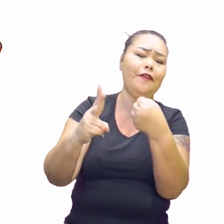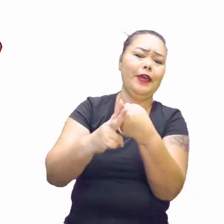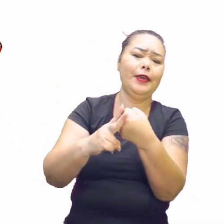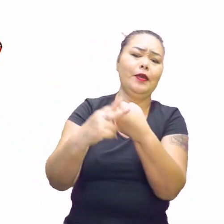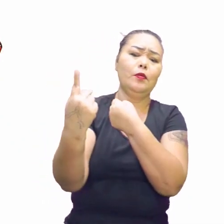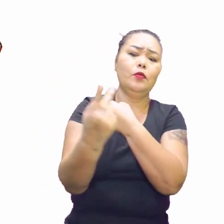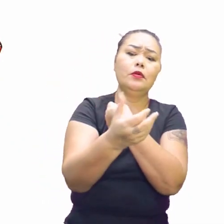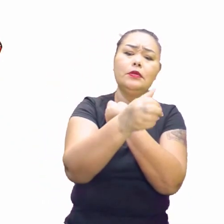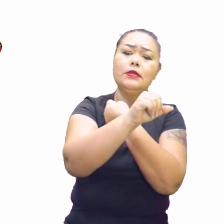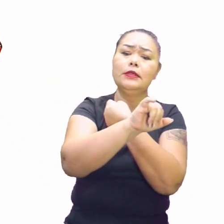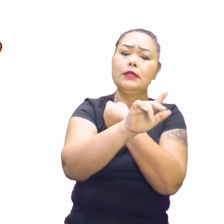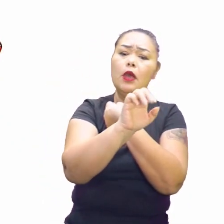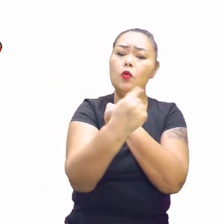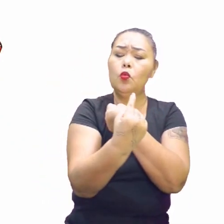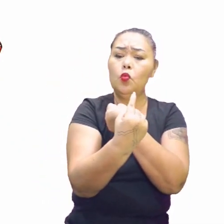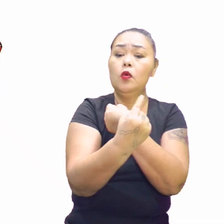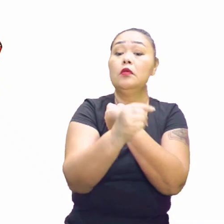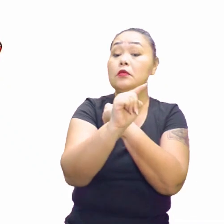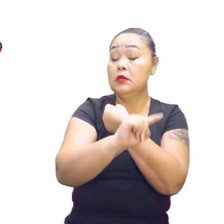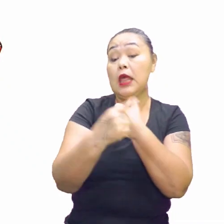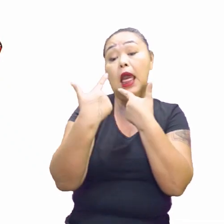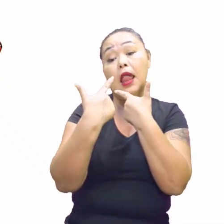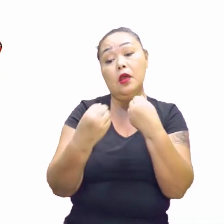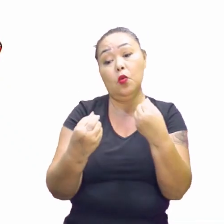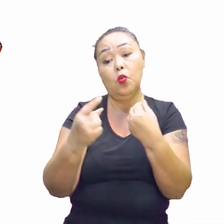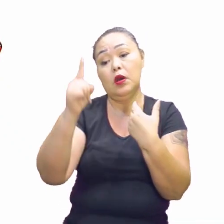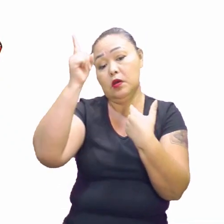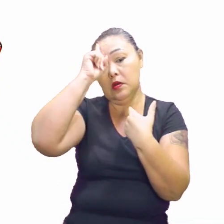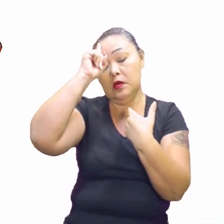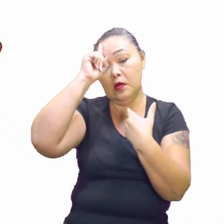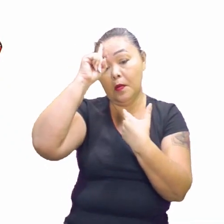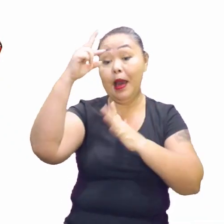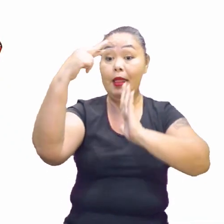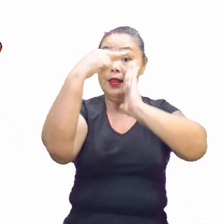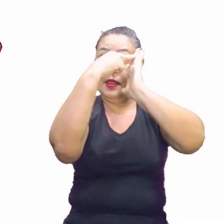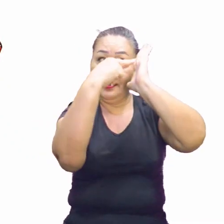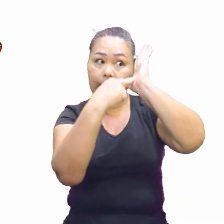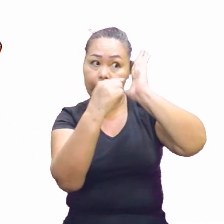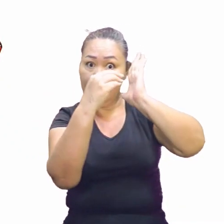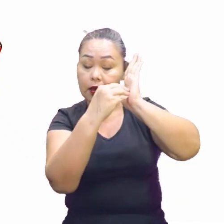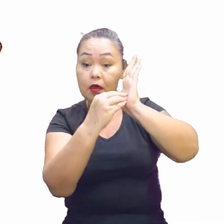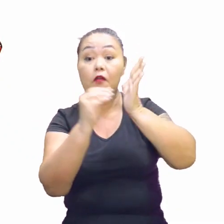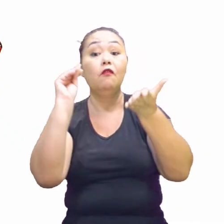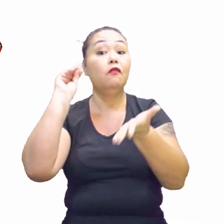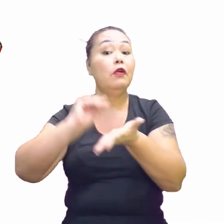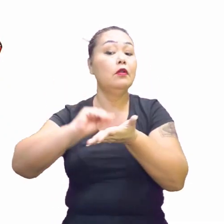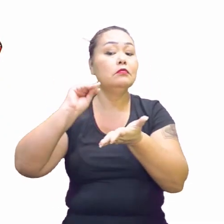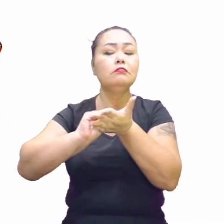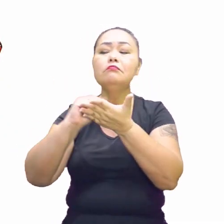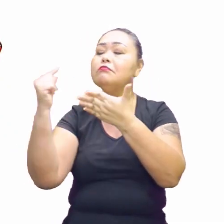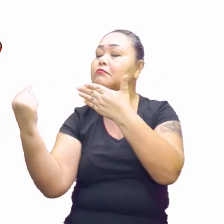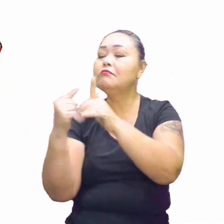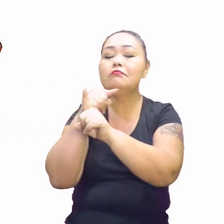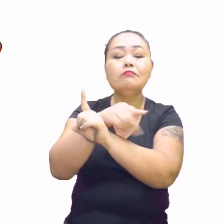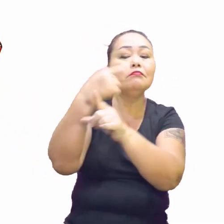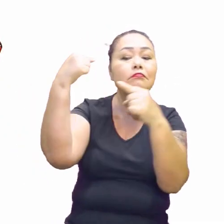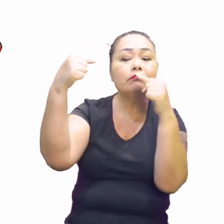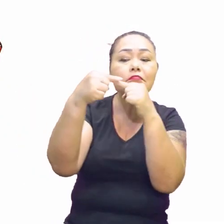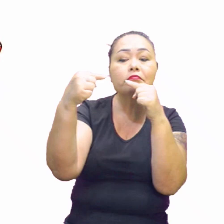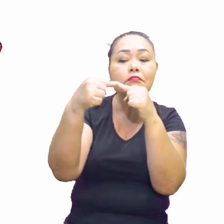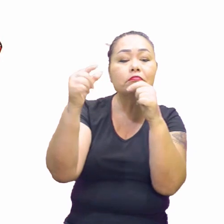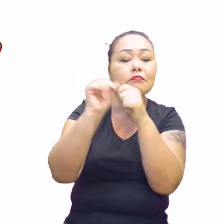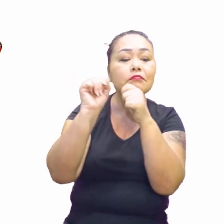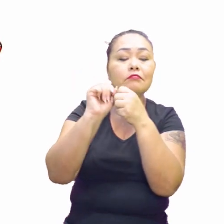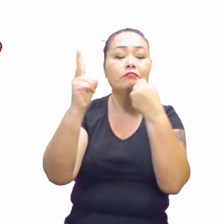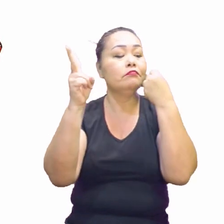na linguagem coloquial. Mas na norma padrão, o que faltou? Fazer a concordância corretamente.